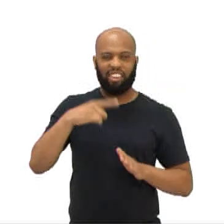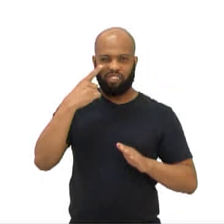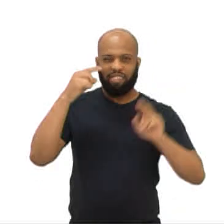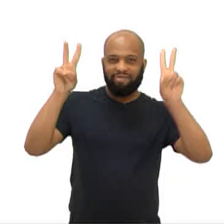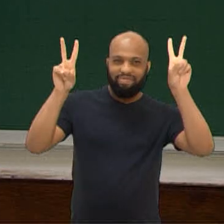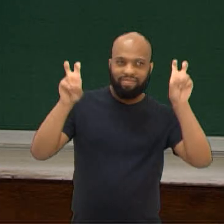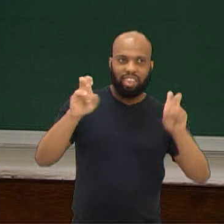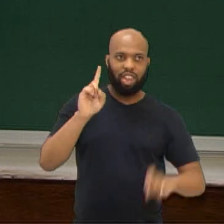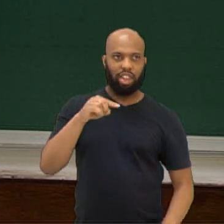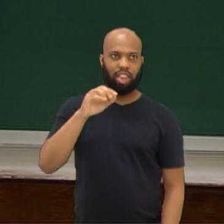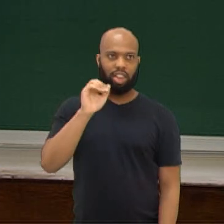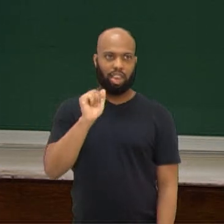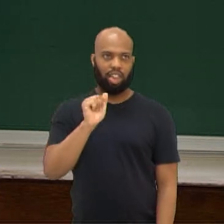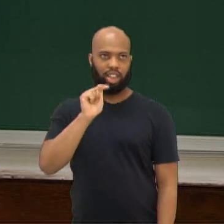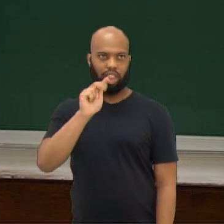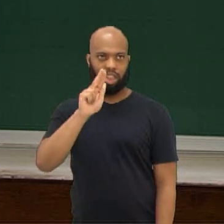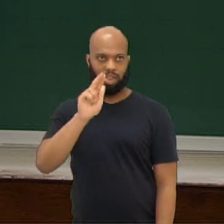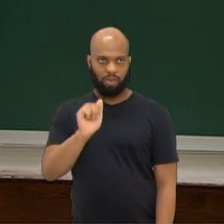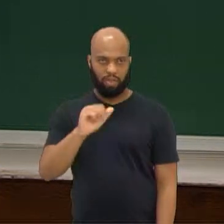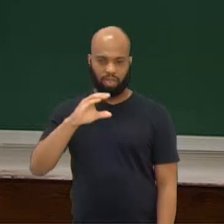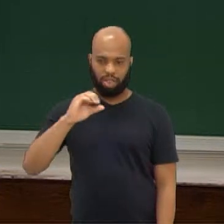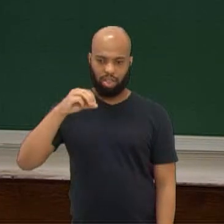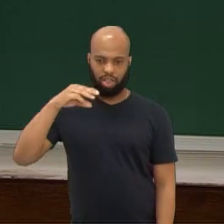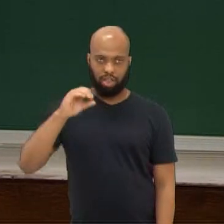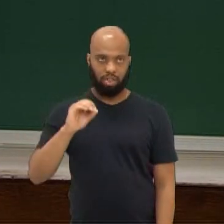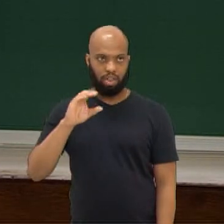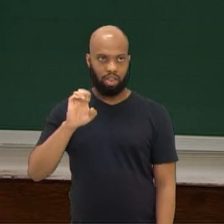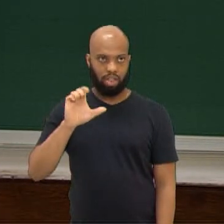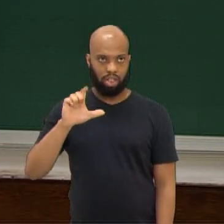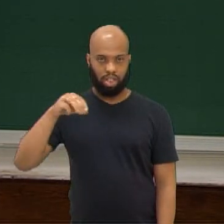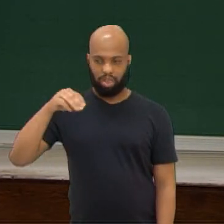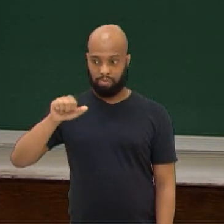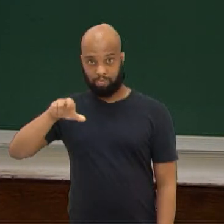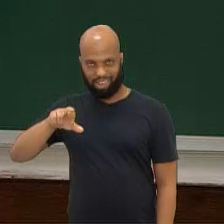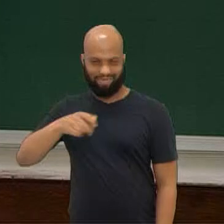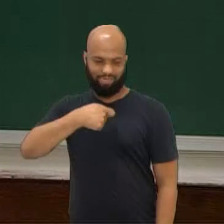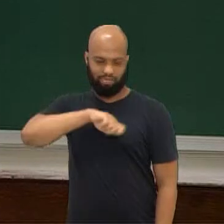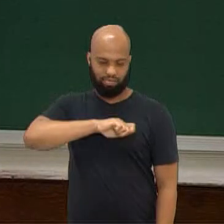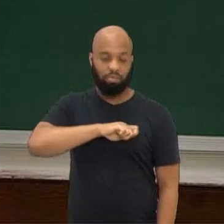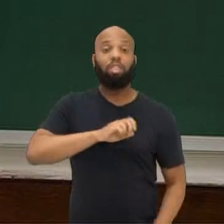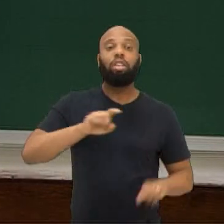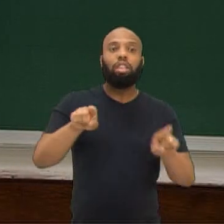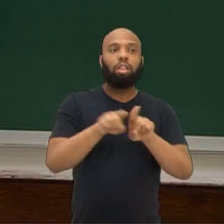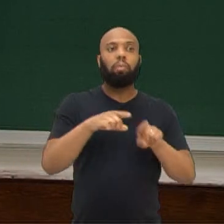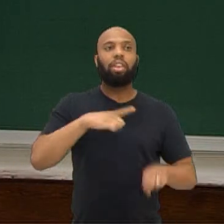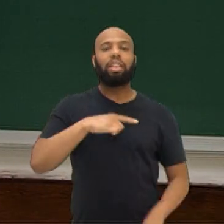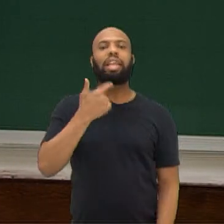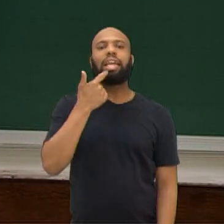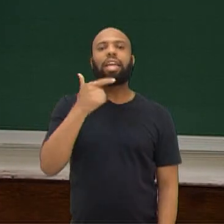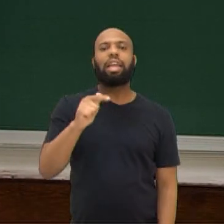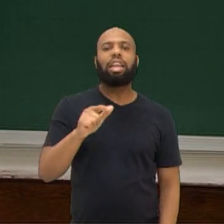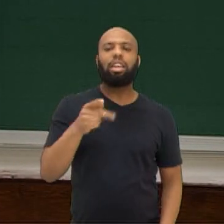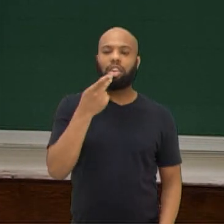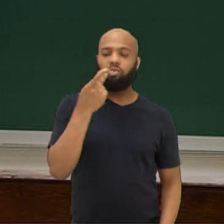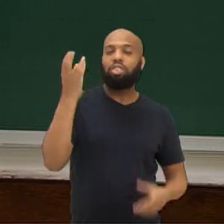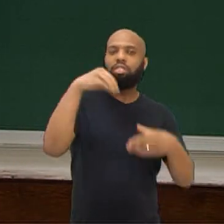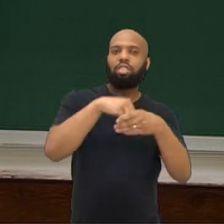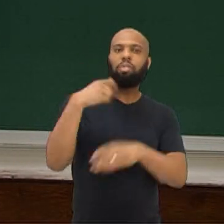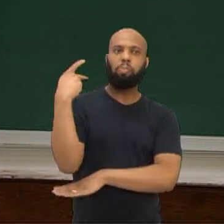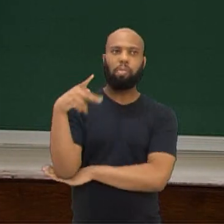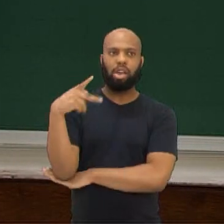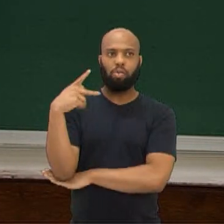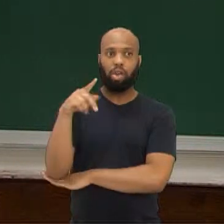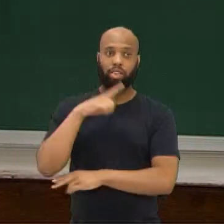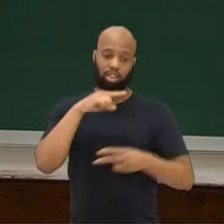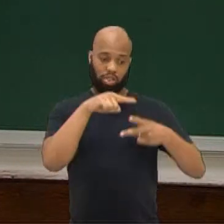outros significados de outros pesquisadores. Os idiomas que se hablan em Paraguai, espanhol e guarani.